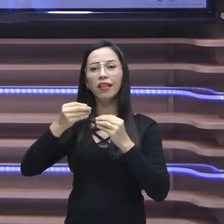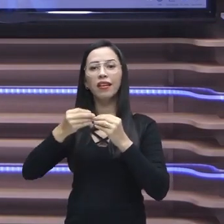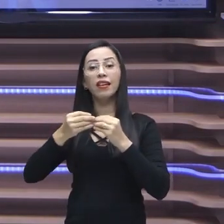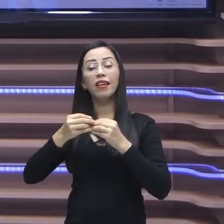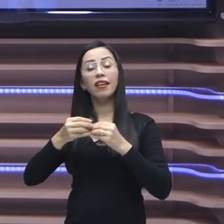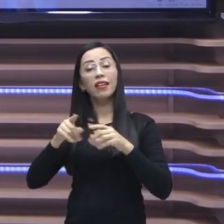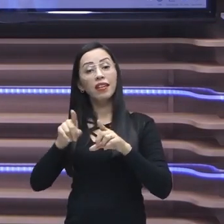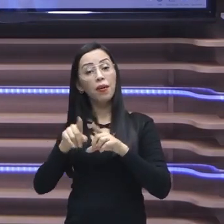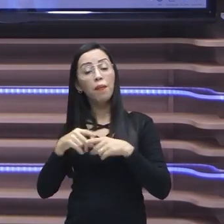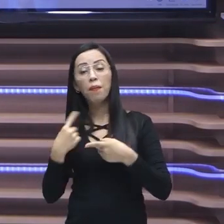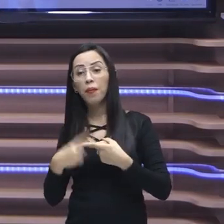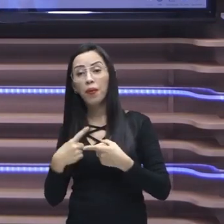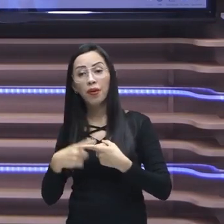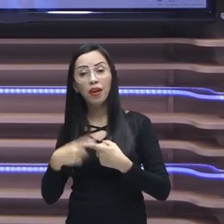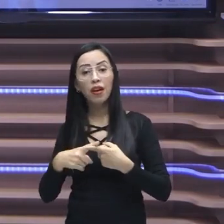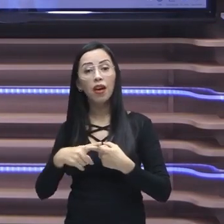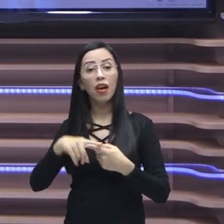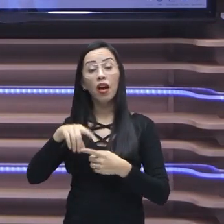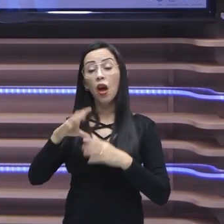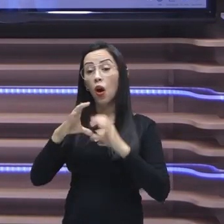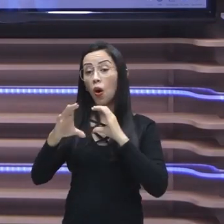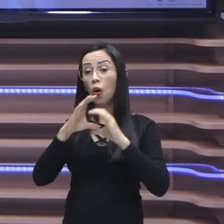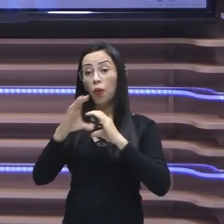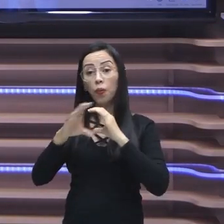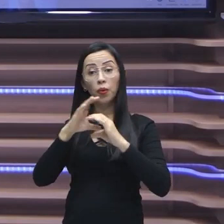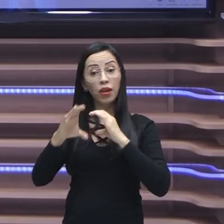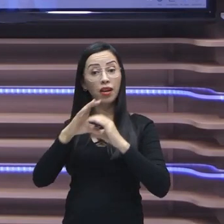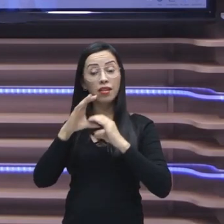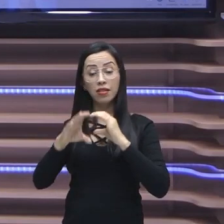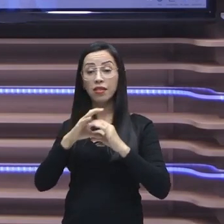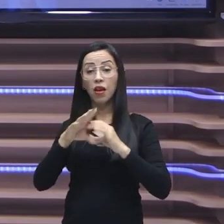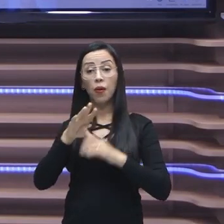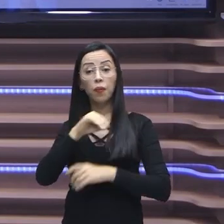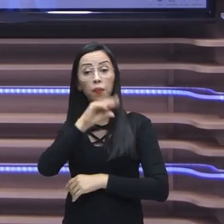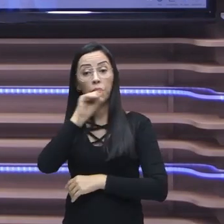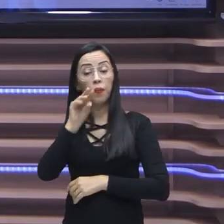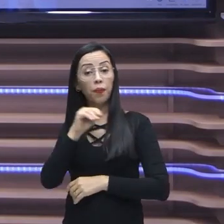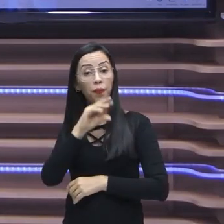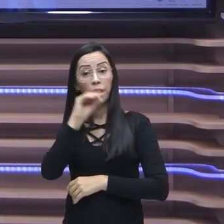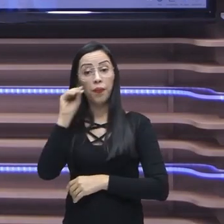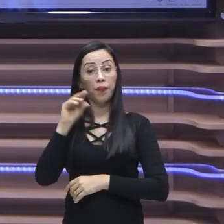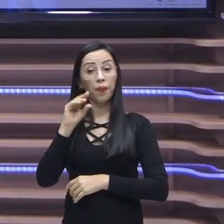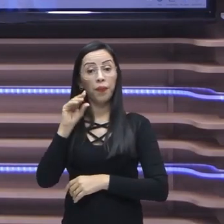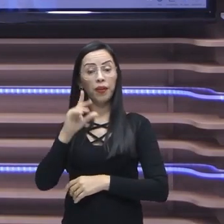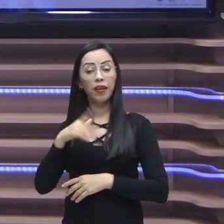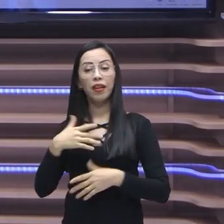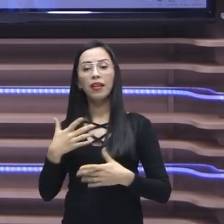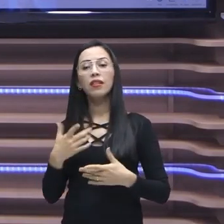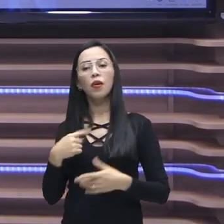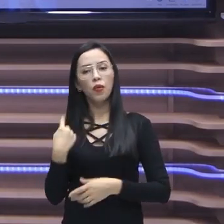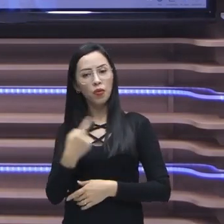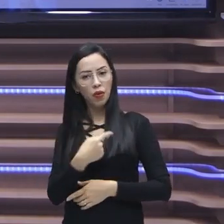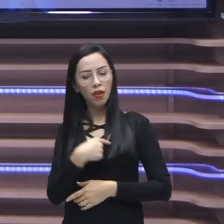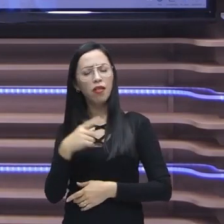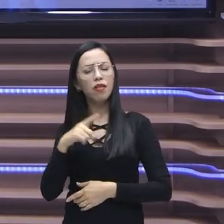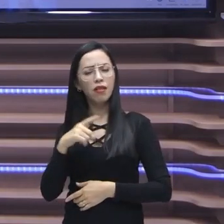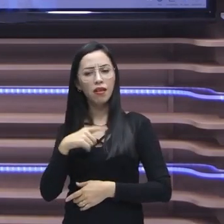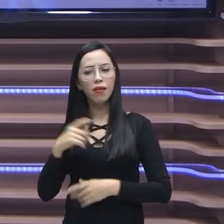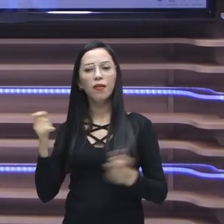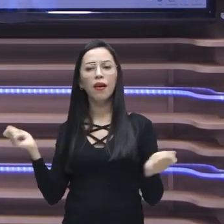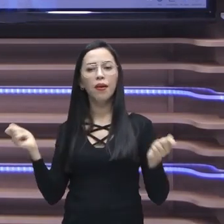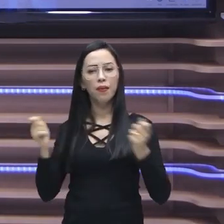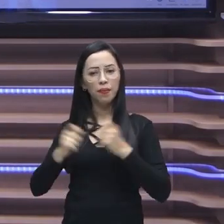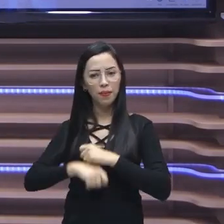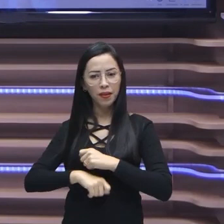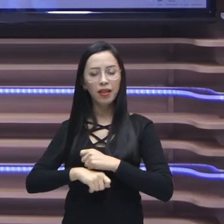quê? Porque é um ato de comunicação espontânea. Isso significa que nós temos essa habilidade